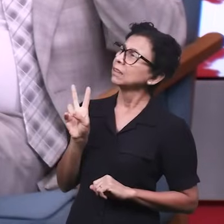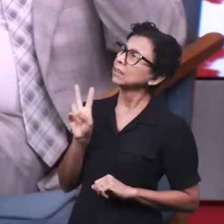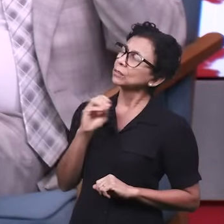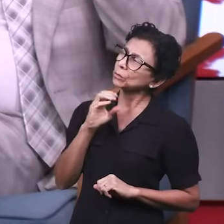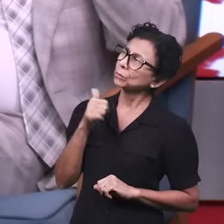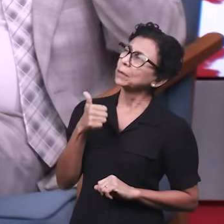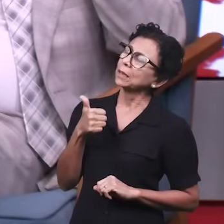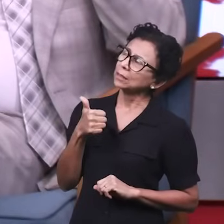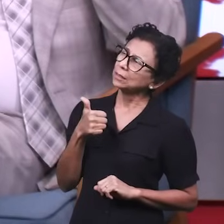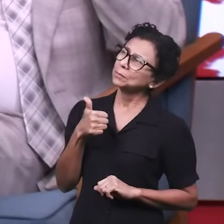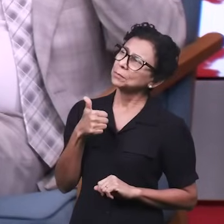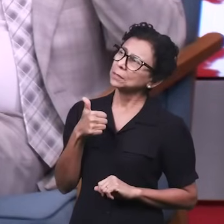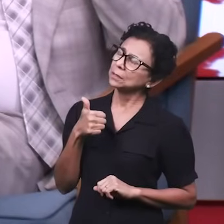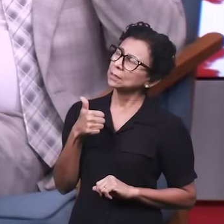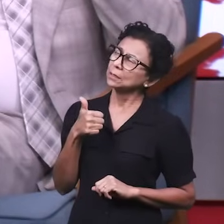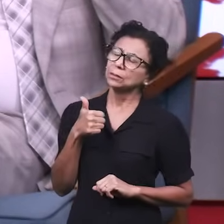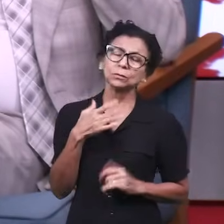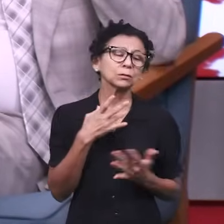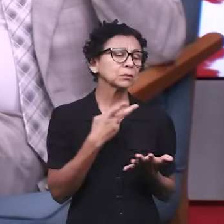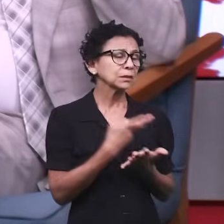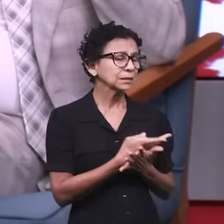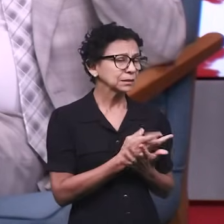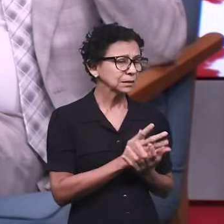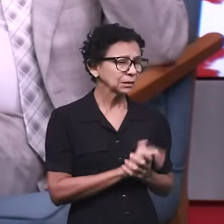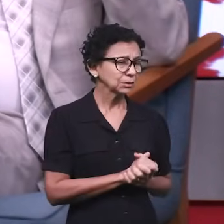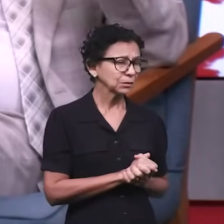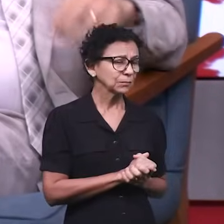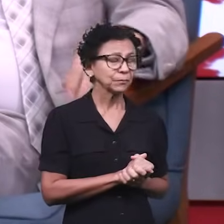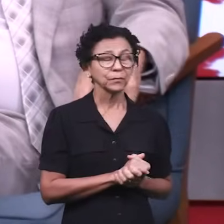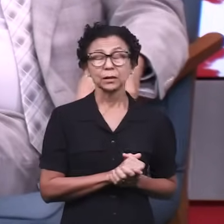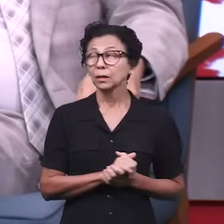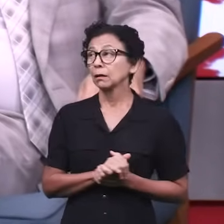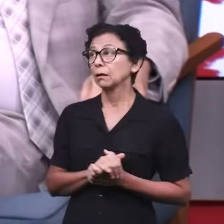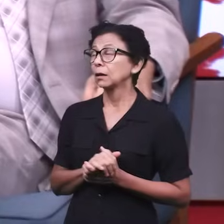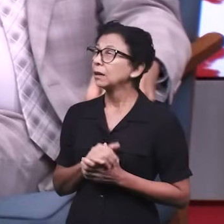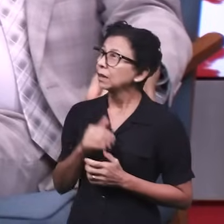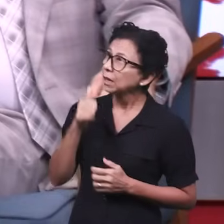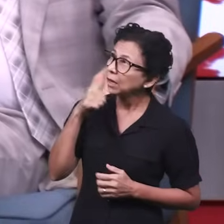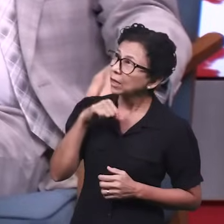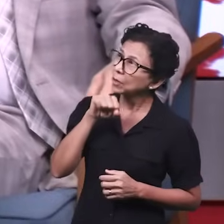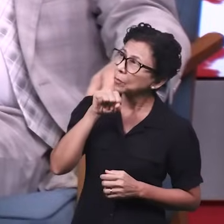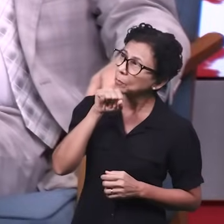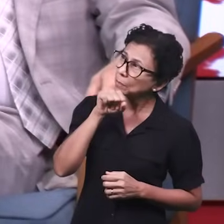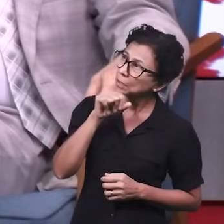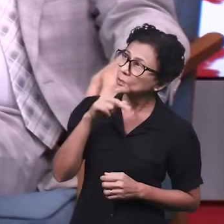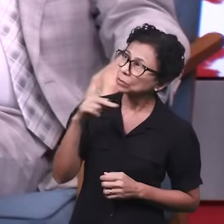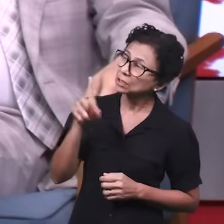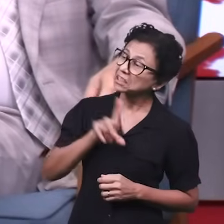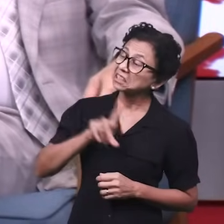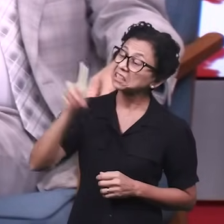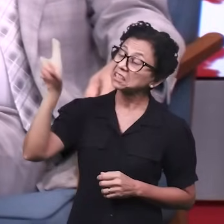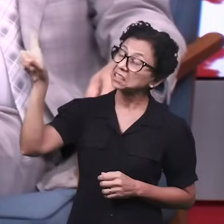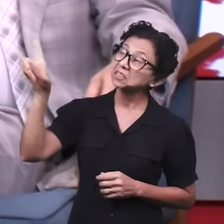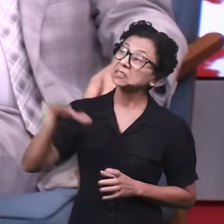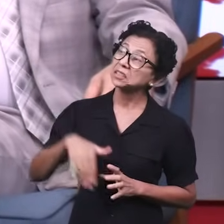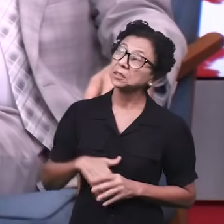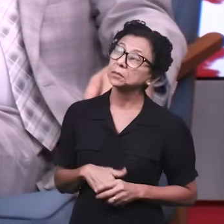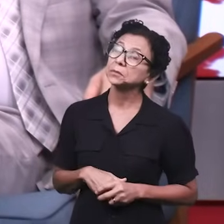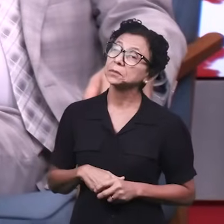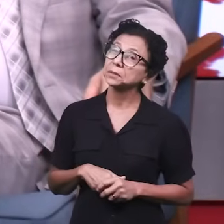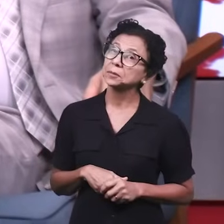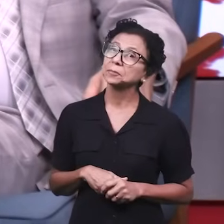para ela e disse: mãe, tudo bem. O que aconteceu? Ele olhou para ela e disse: mãe, o teu